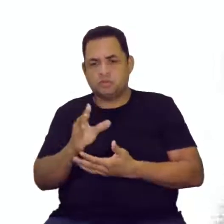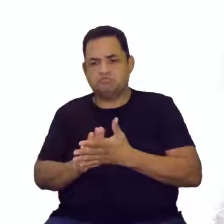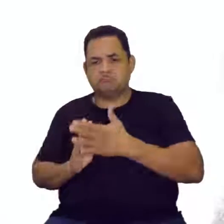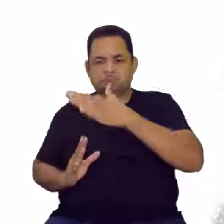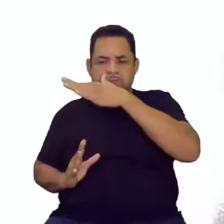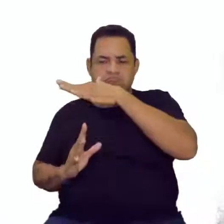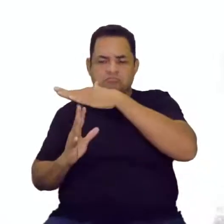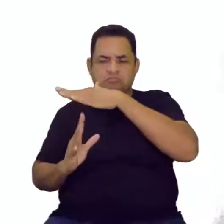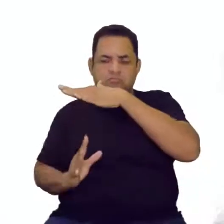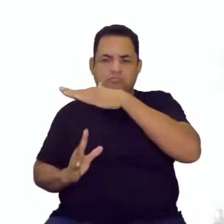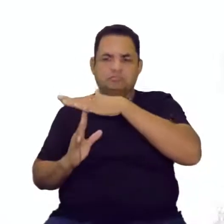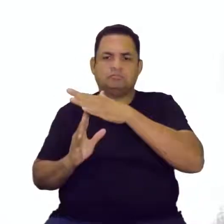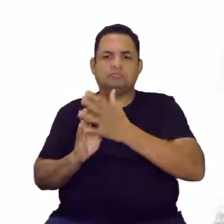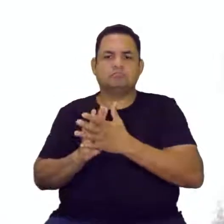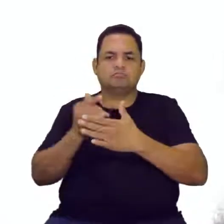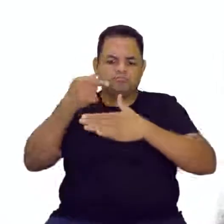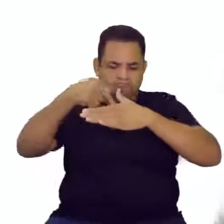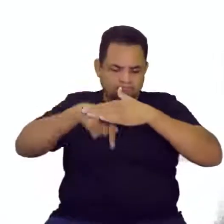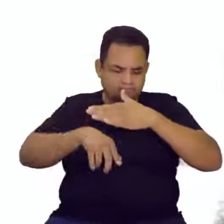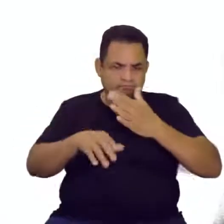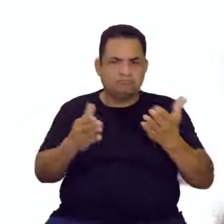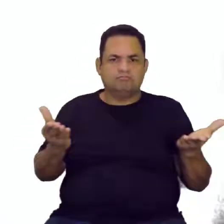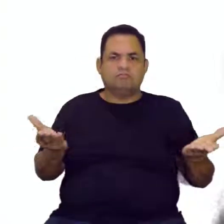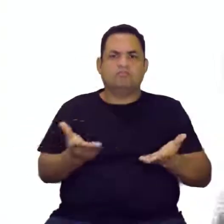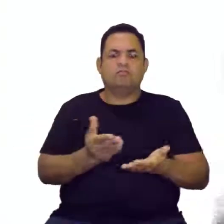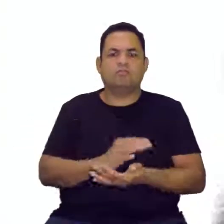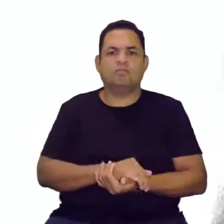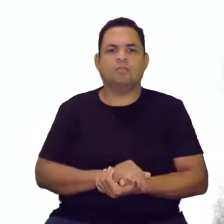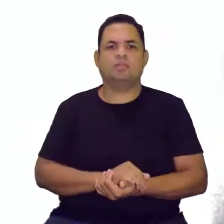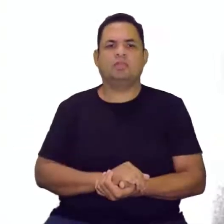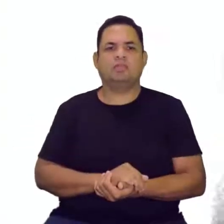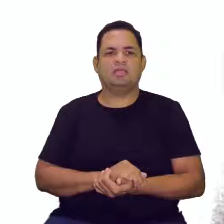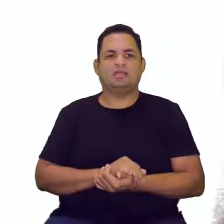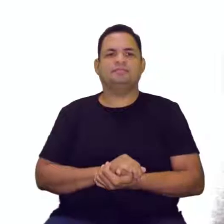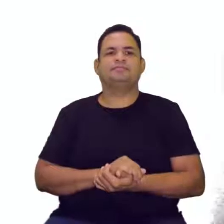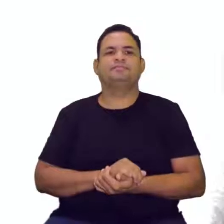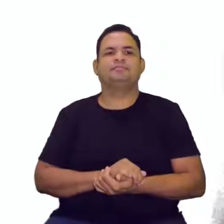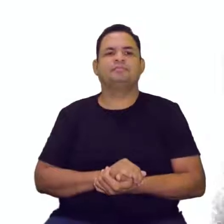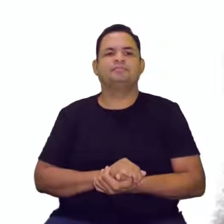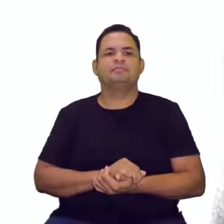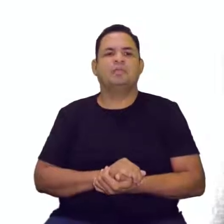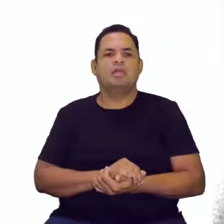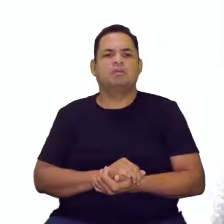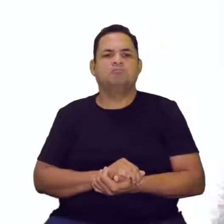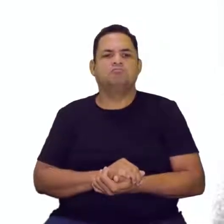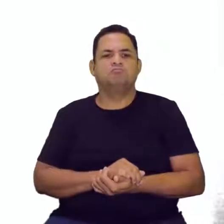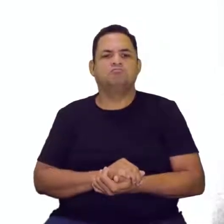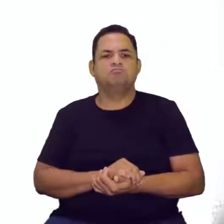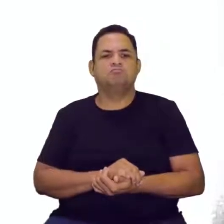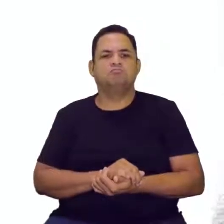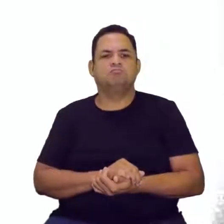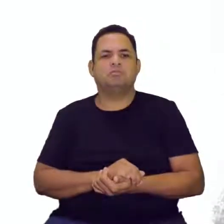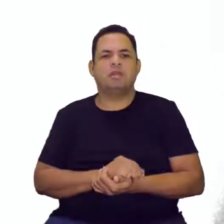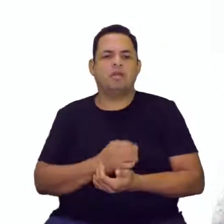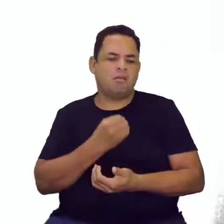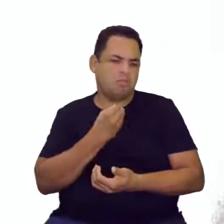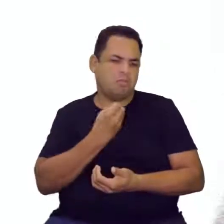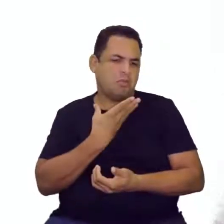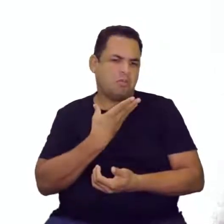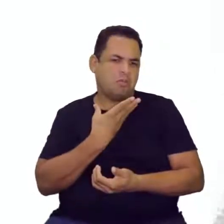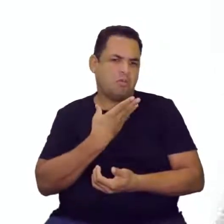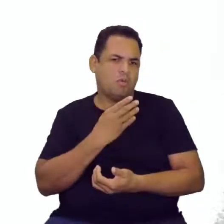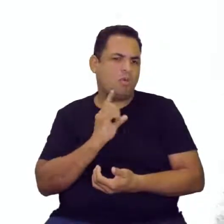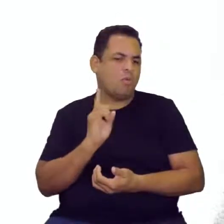estufa. Vamos aprofundar mais sobre isso? O efeito estufa é bom ou